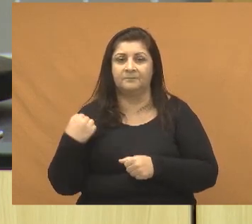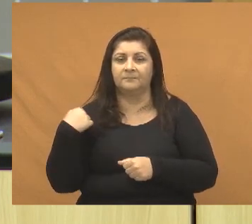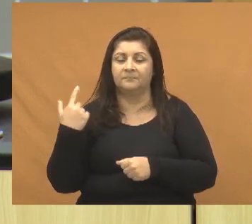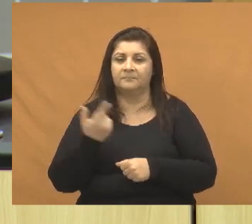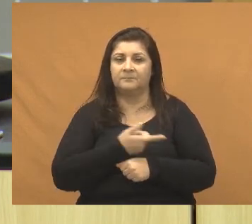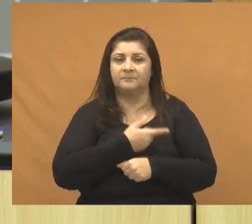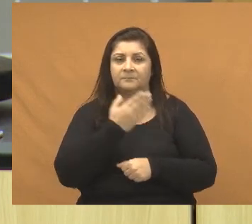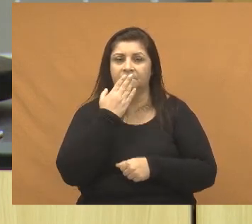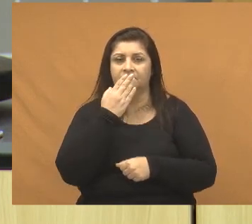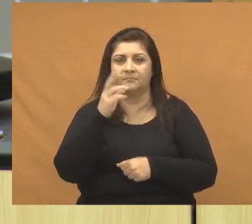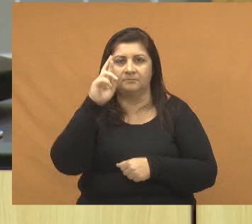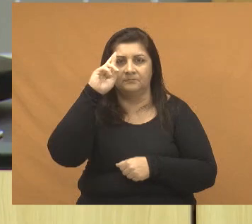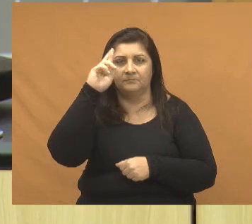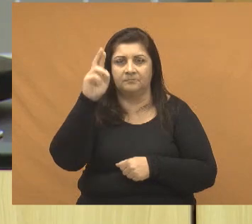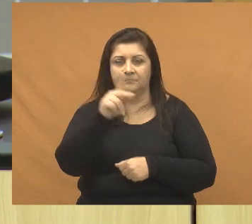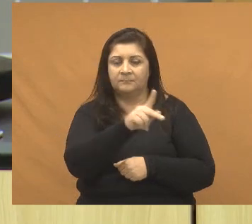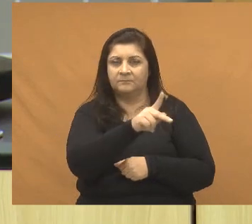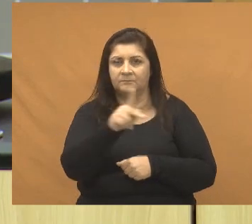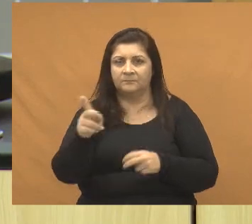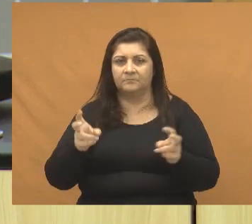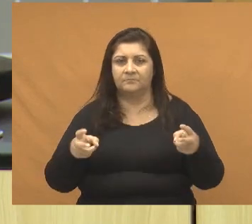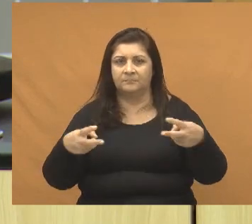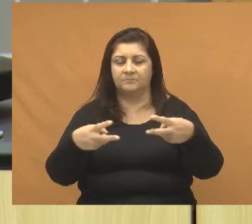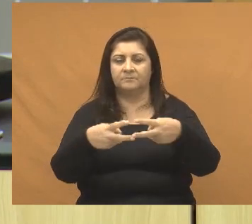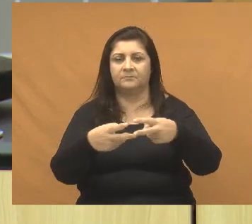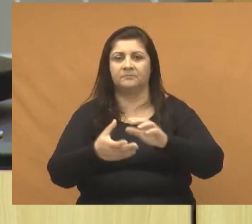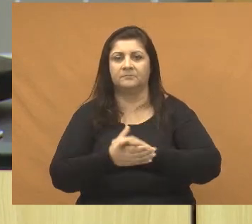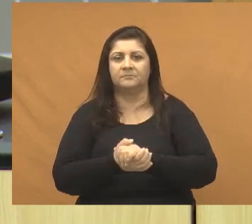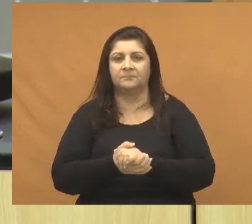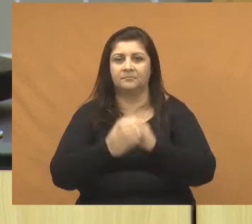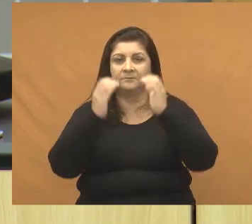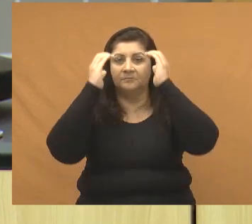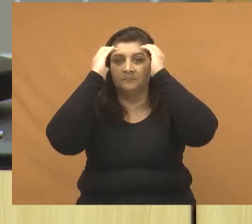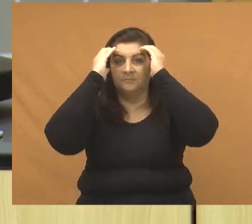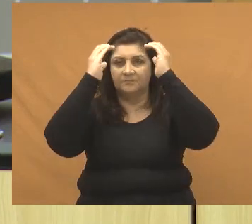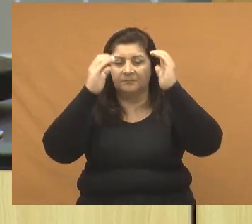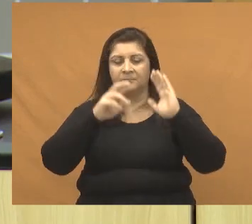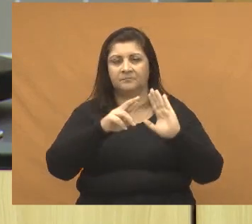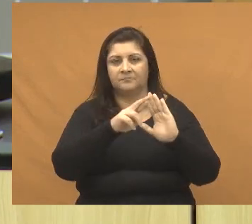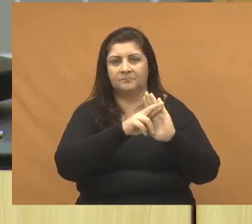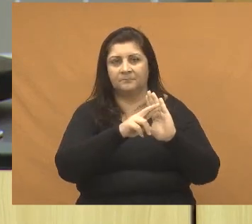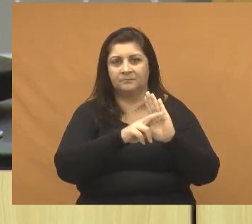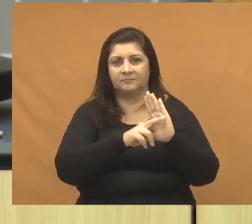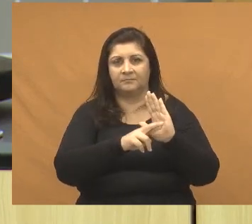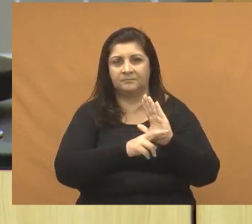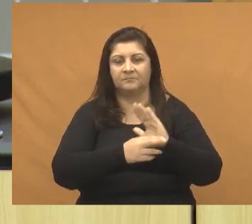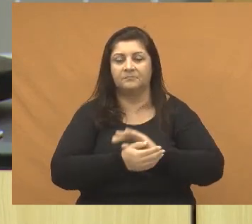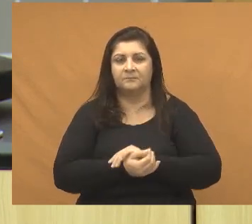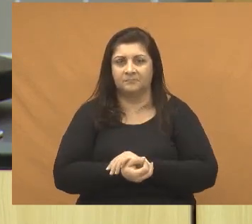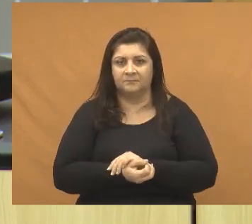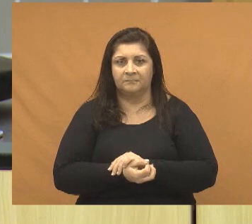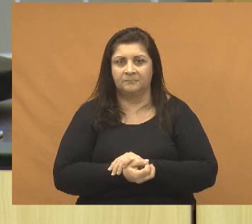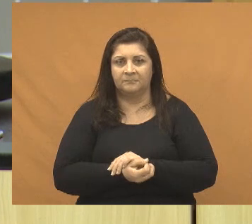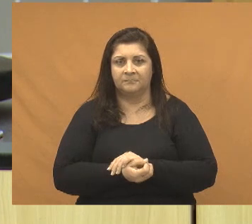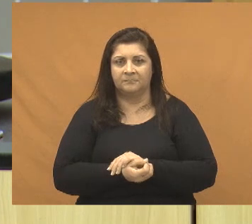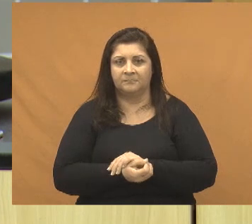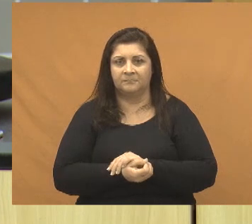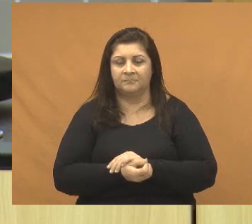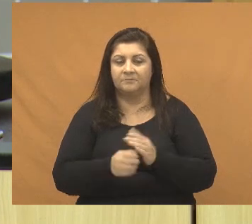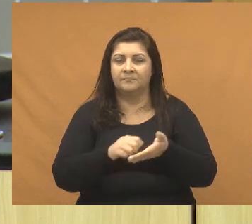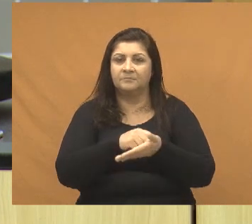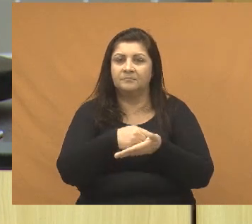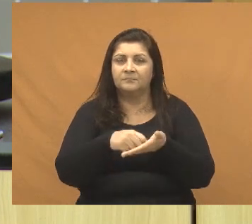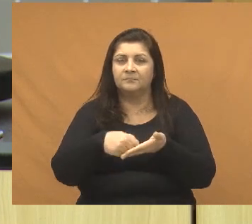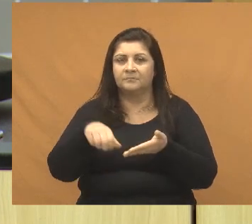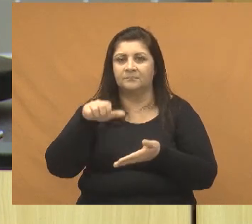Requeremos ao excelentíssimo senhor presidente dessa casa, cumpridas as formalidades regimentais, seja